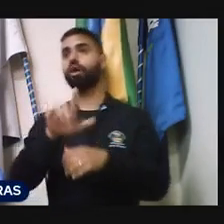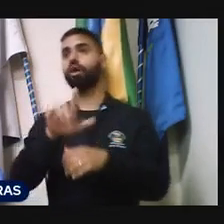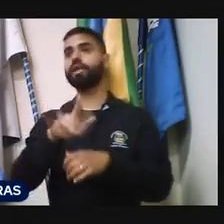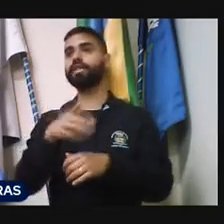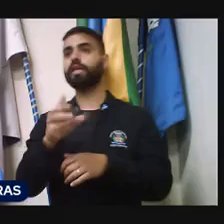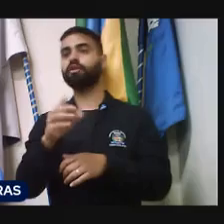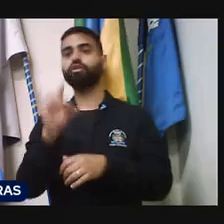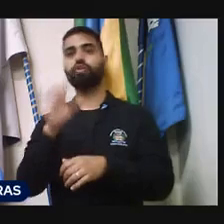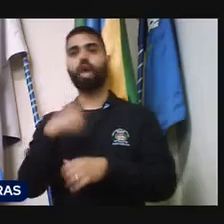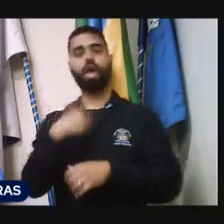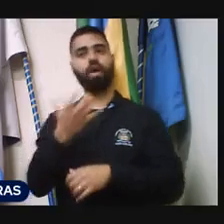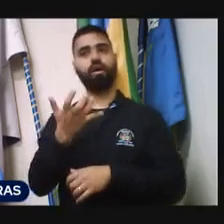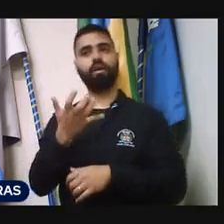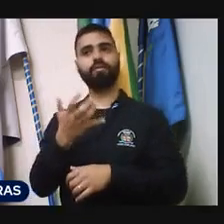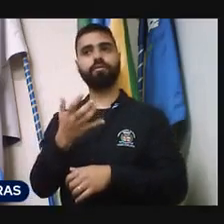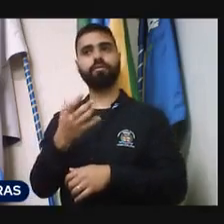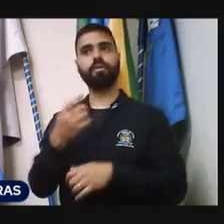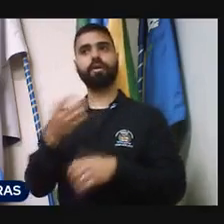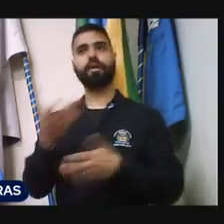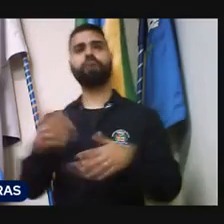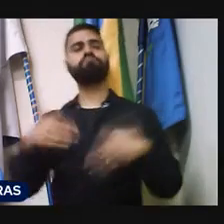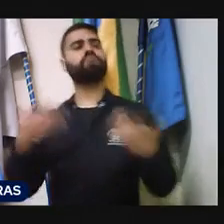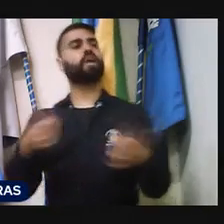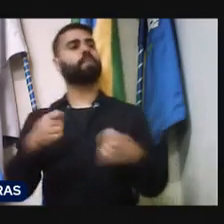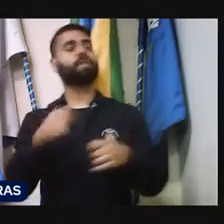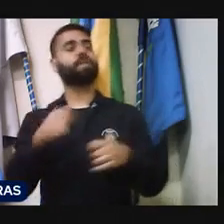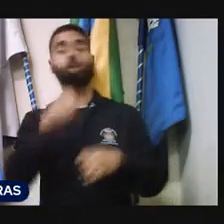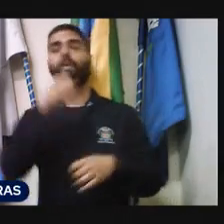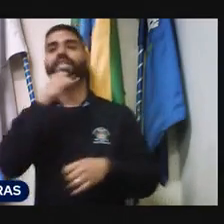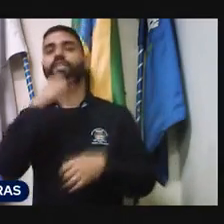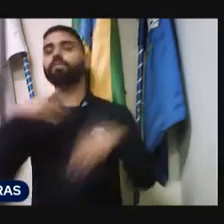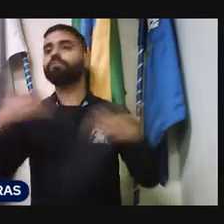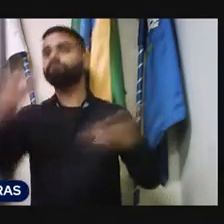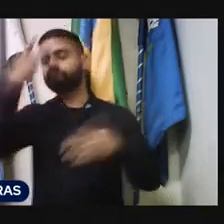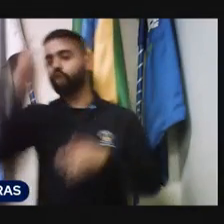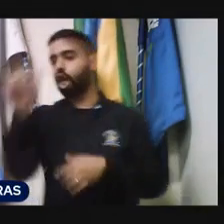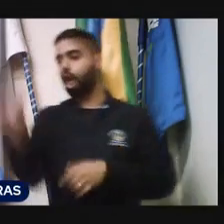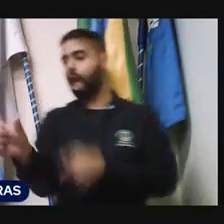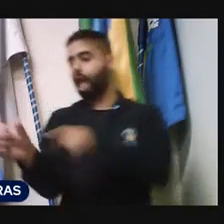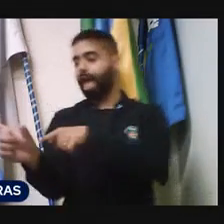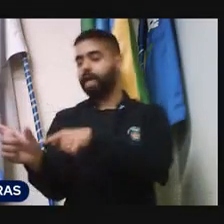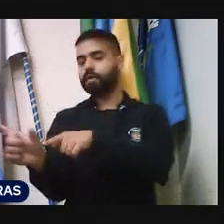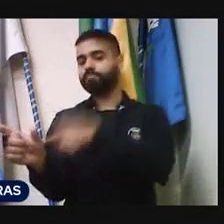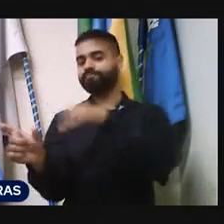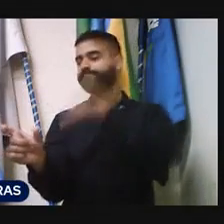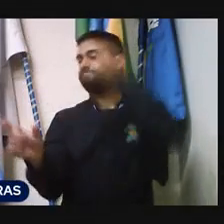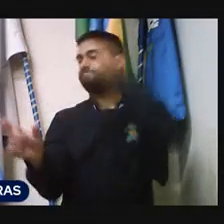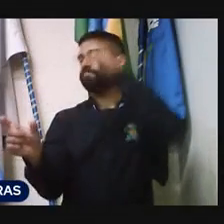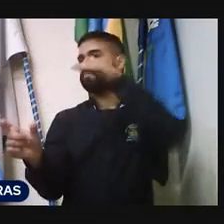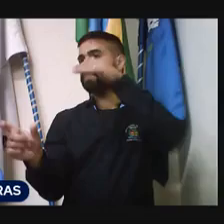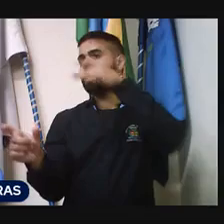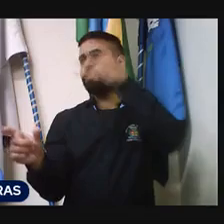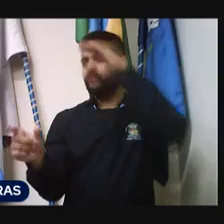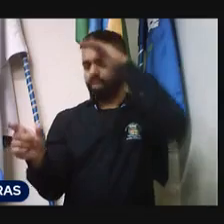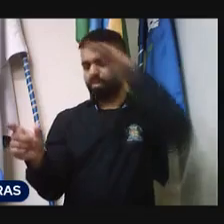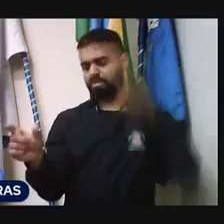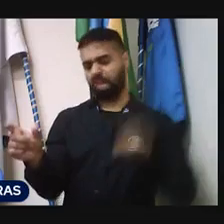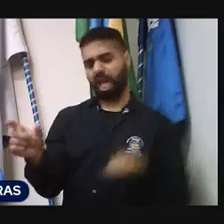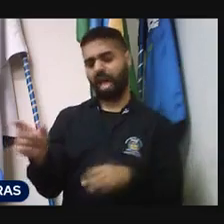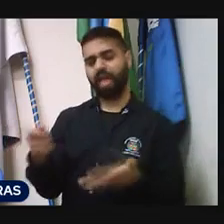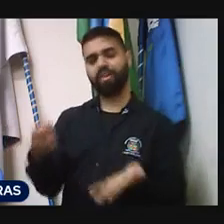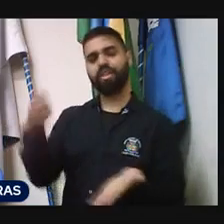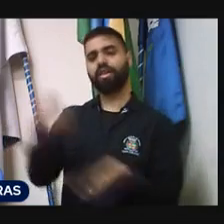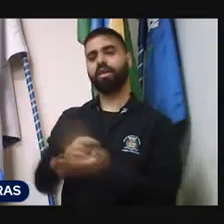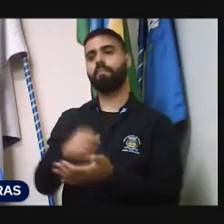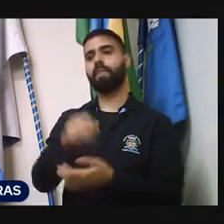participou o que que deu o exemplo então em cima e a gente tem que parar com isso de cobrar Quem tá lá embaixo que paga